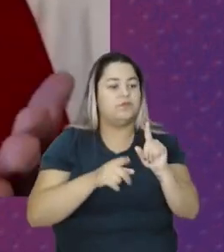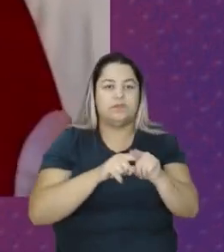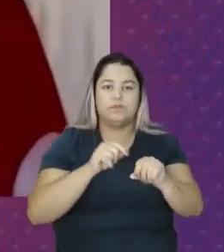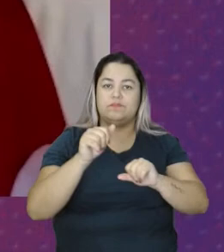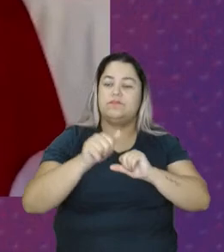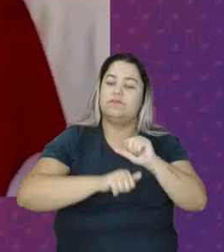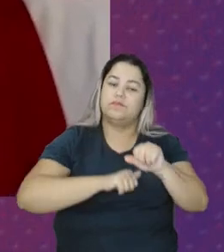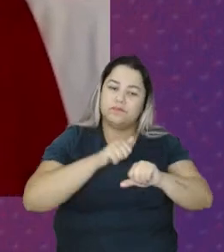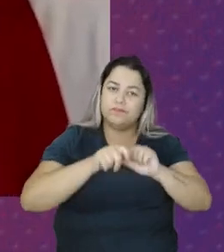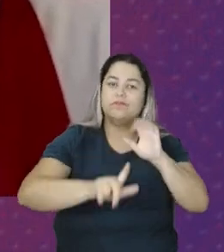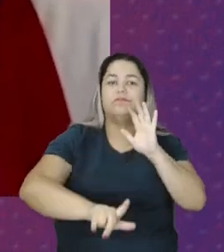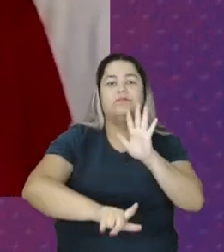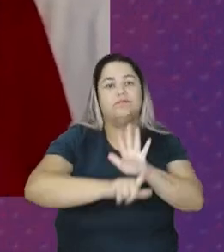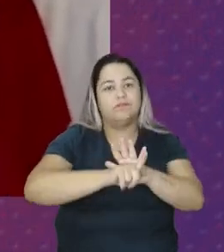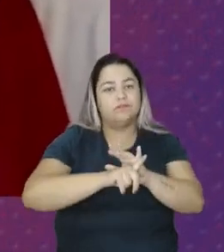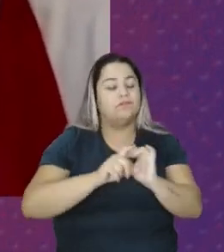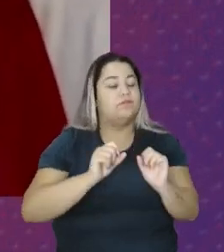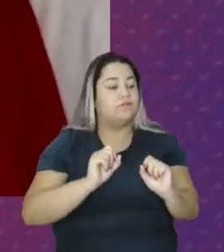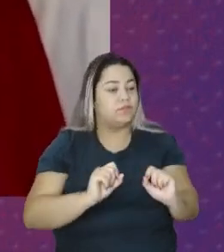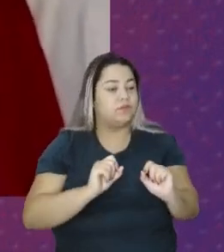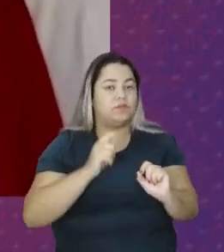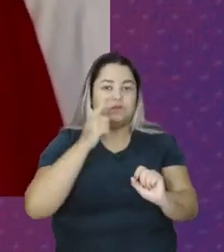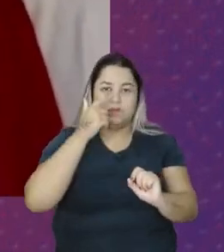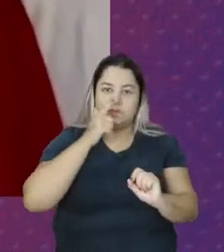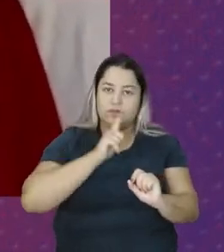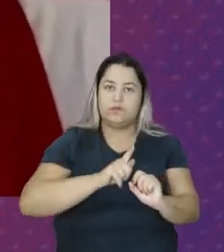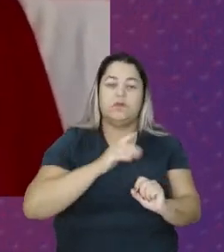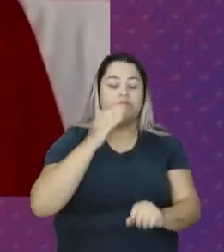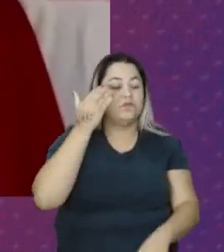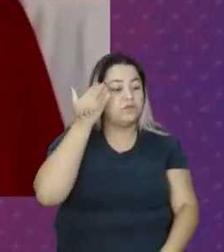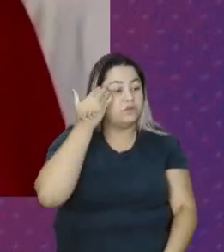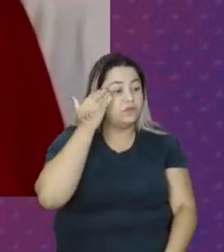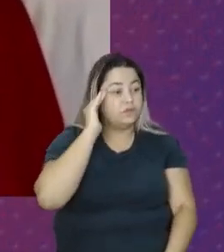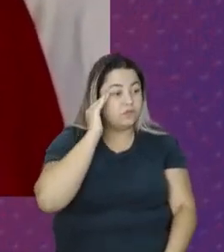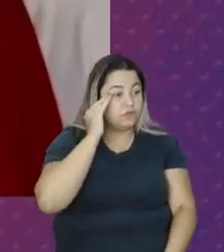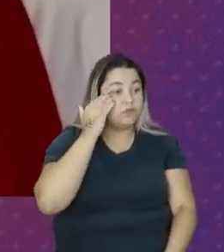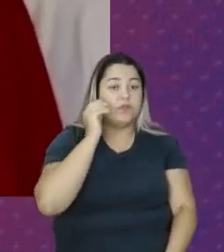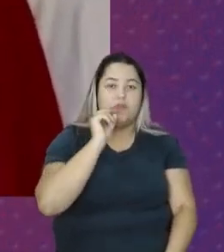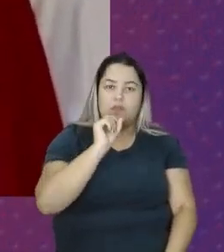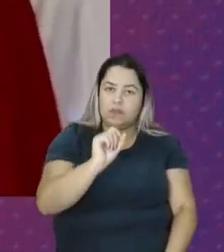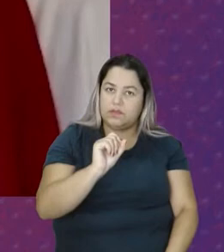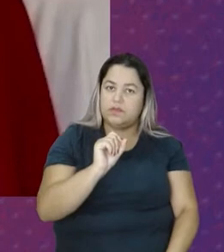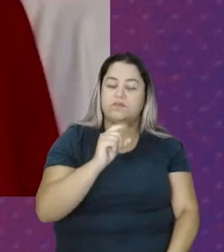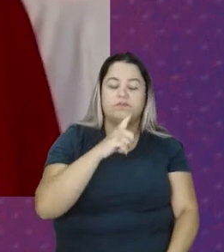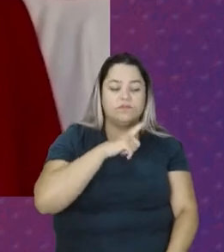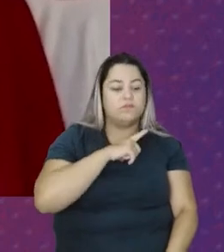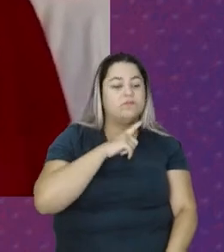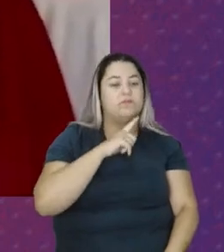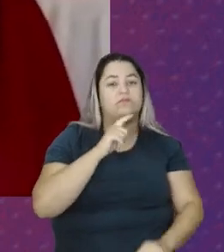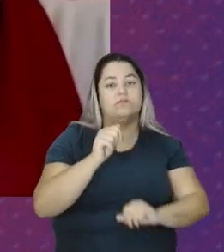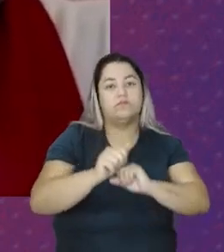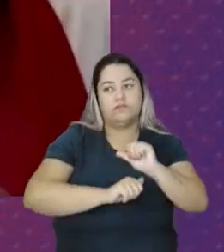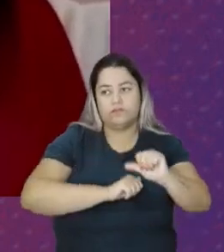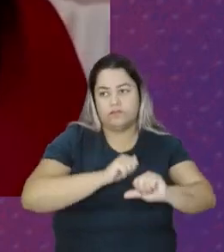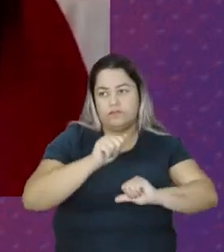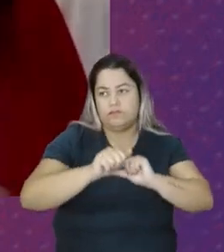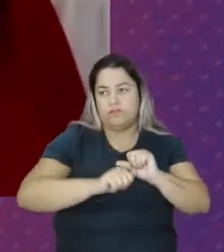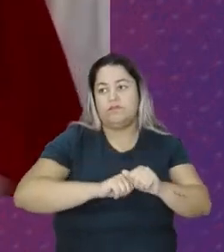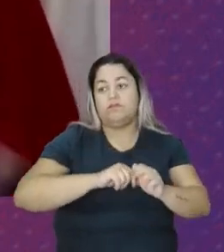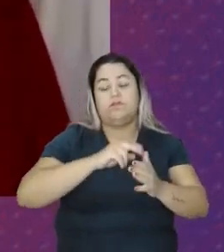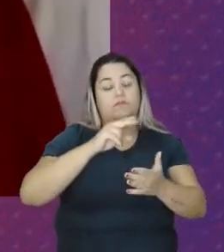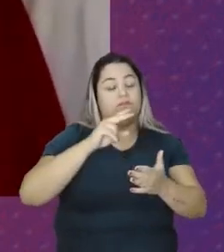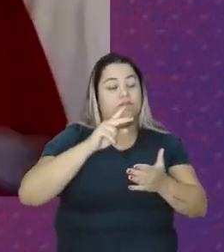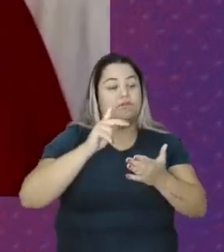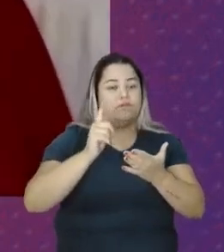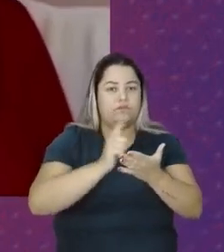a legislação e que deu conta de compreender que, ao modificar o livro